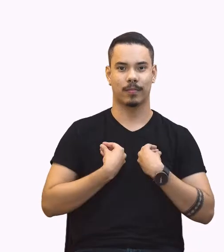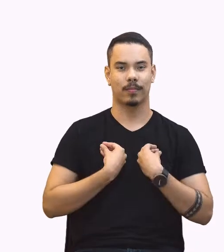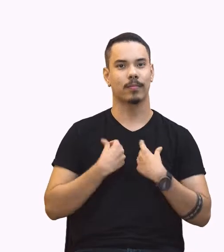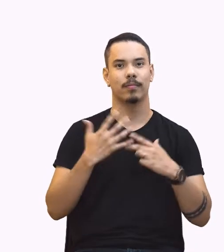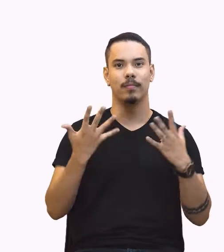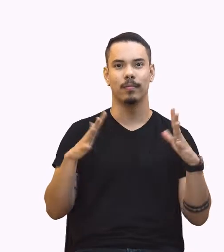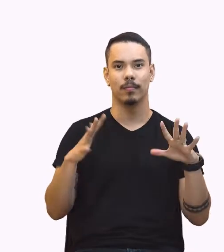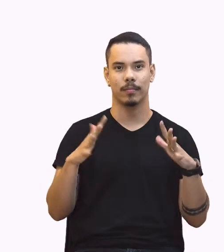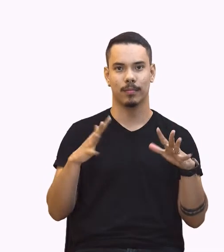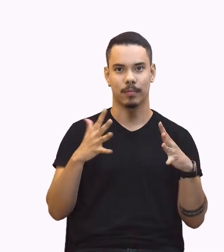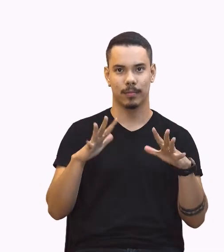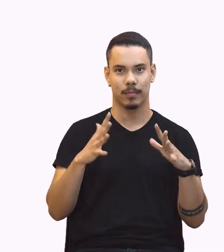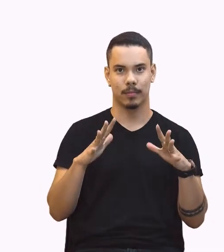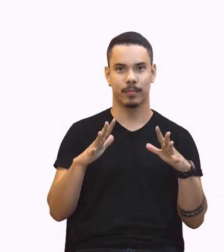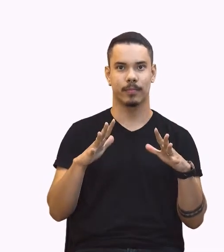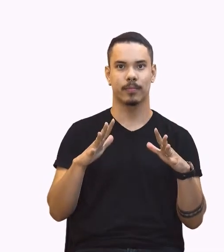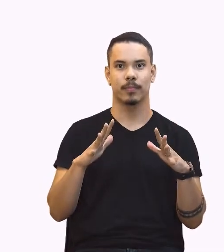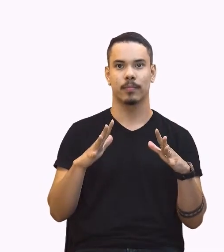menos